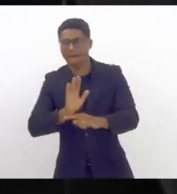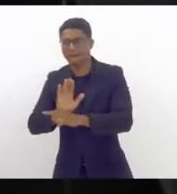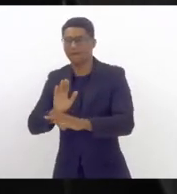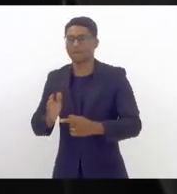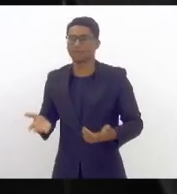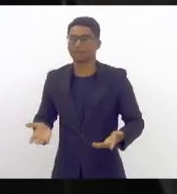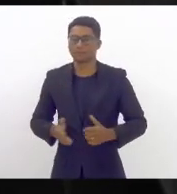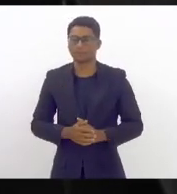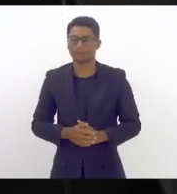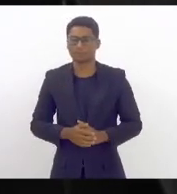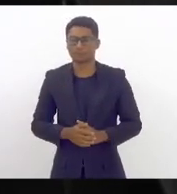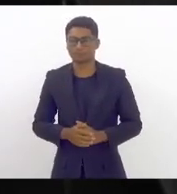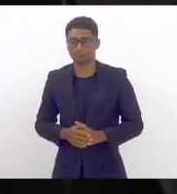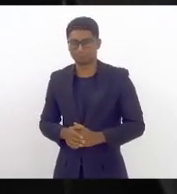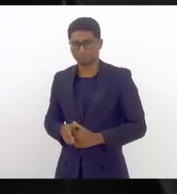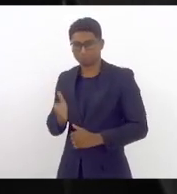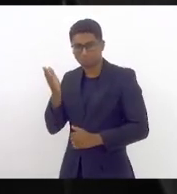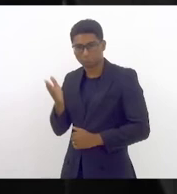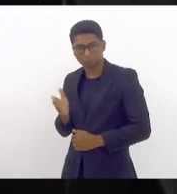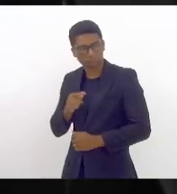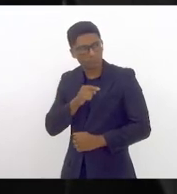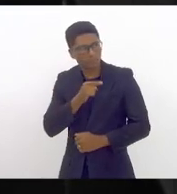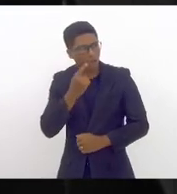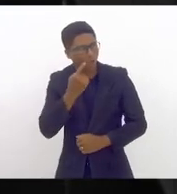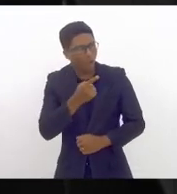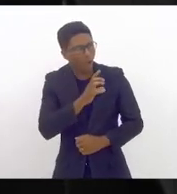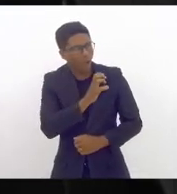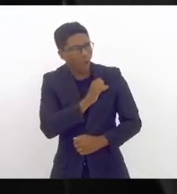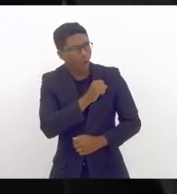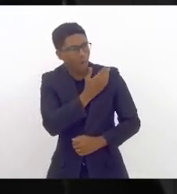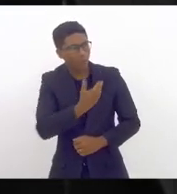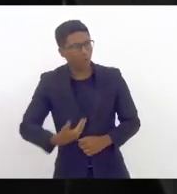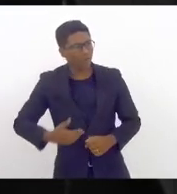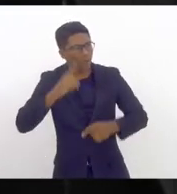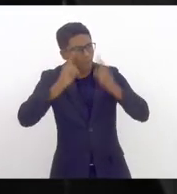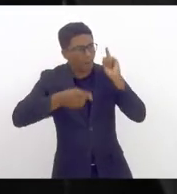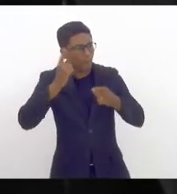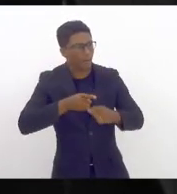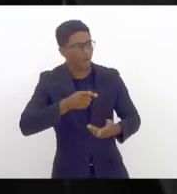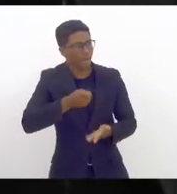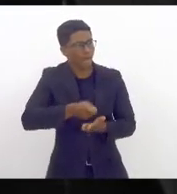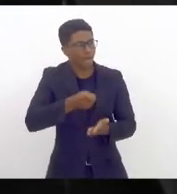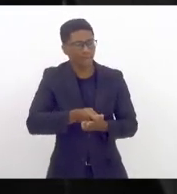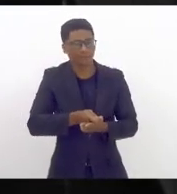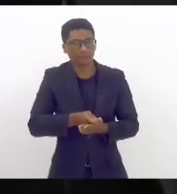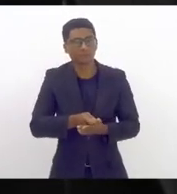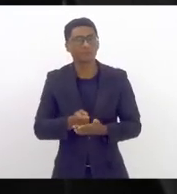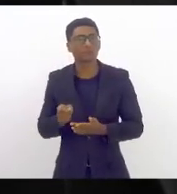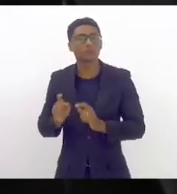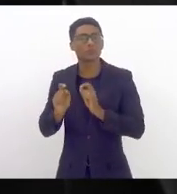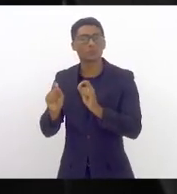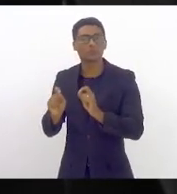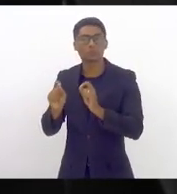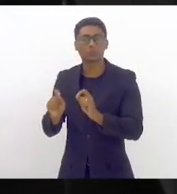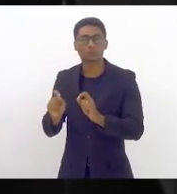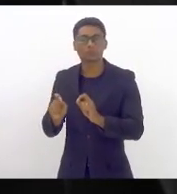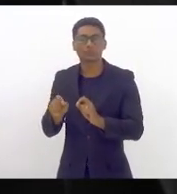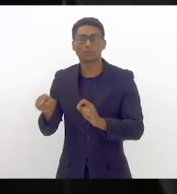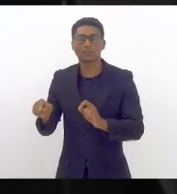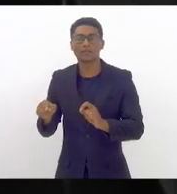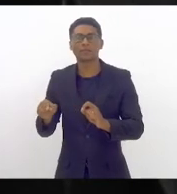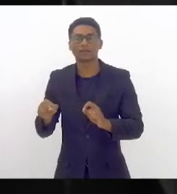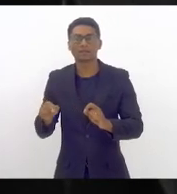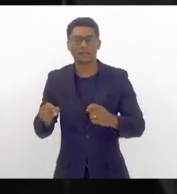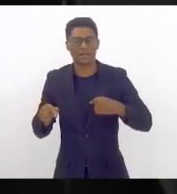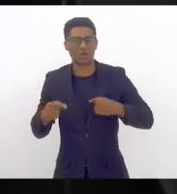somente quem ama o regime ditatorial se coloca acima do bem